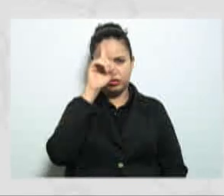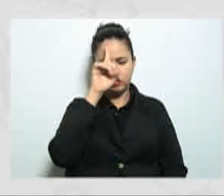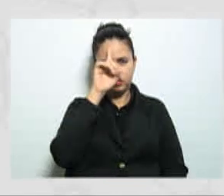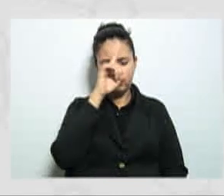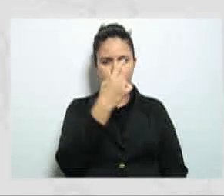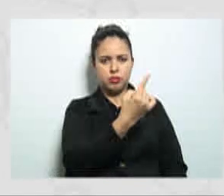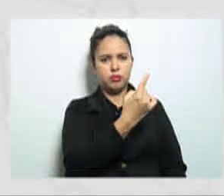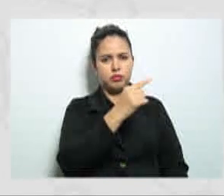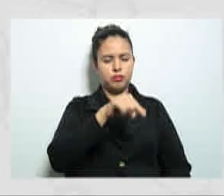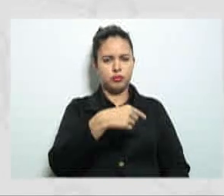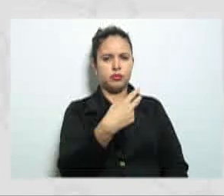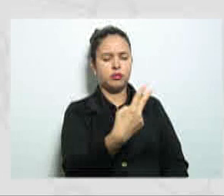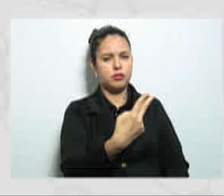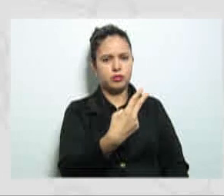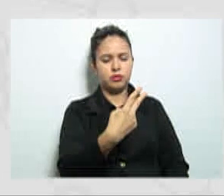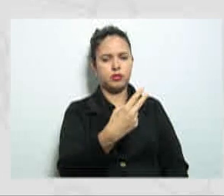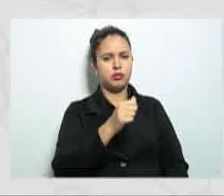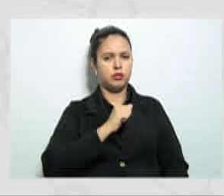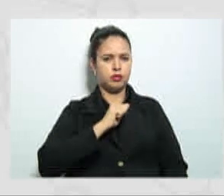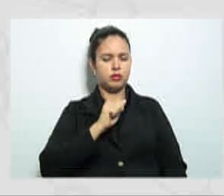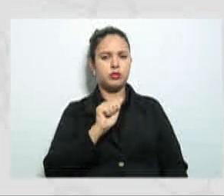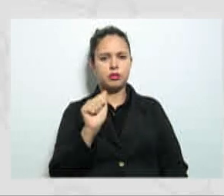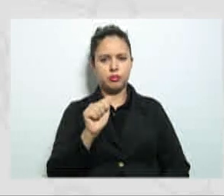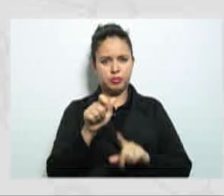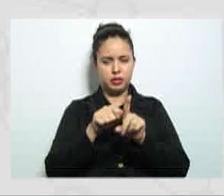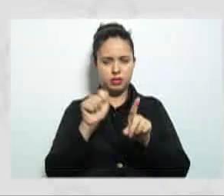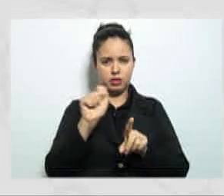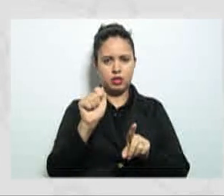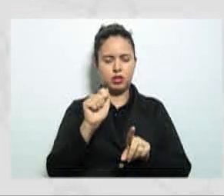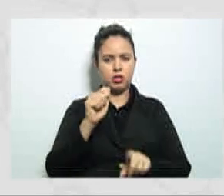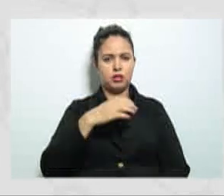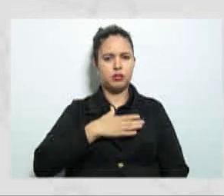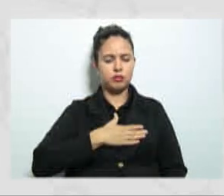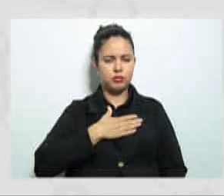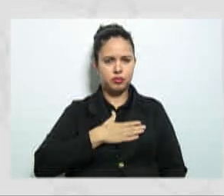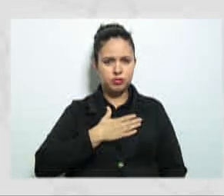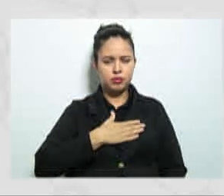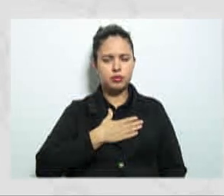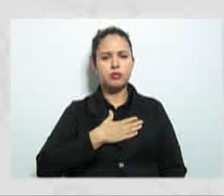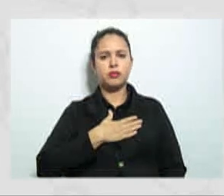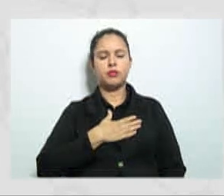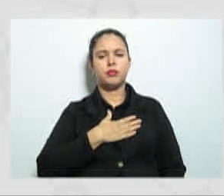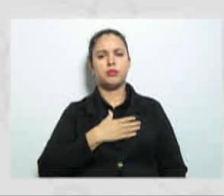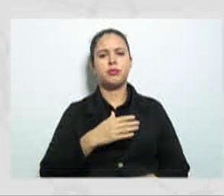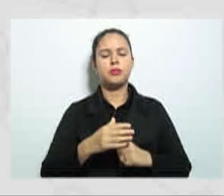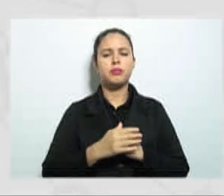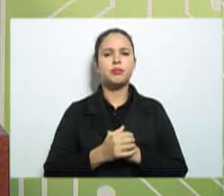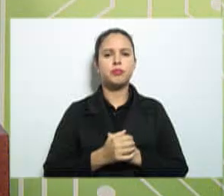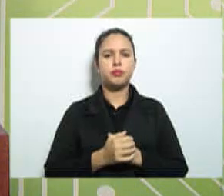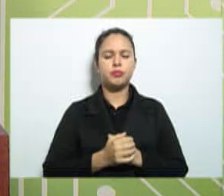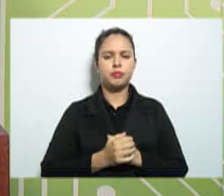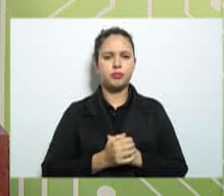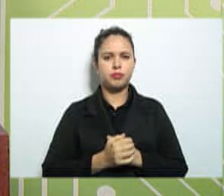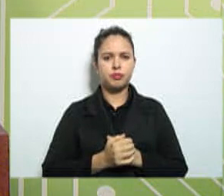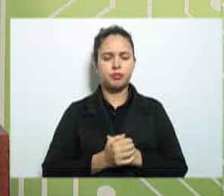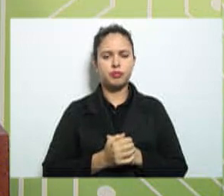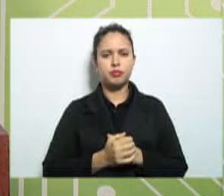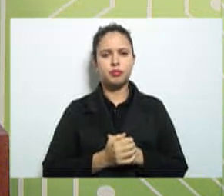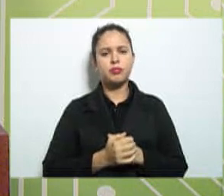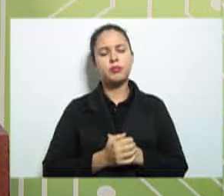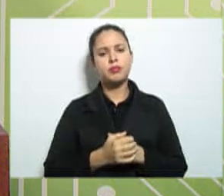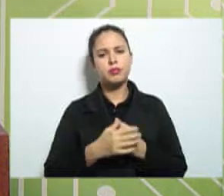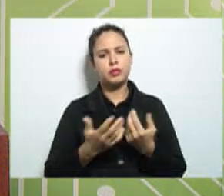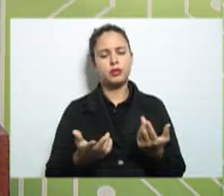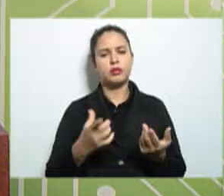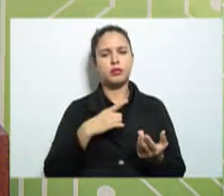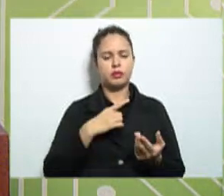e 2 de agosto por motivo de saúde, conforme atestado em anexo. No caso de vocês aí, se for por este motivo que nós estamos